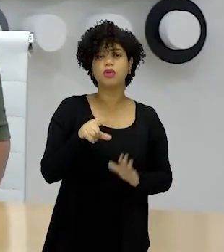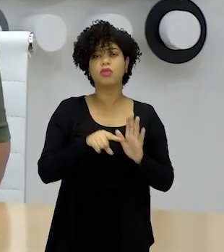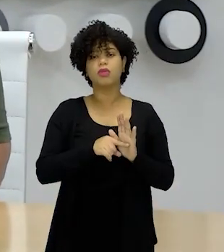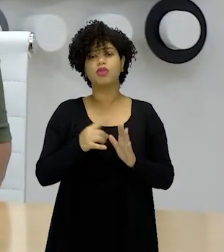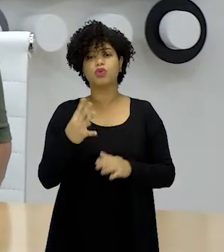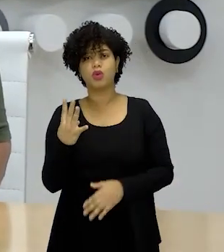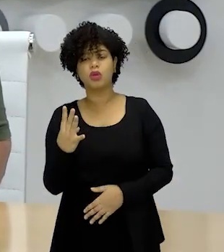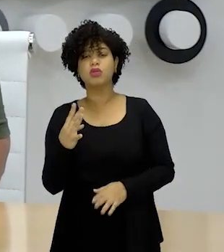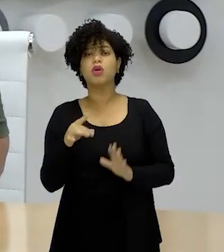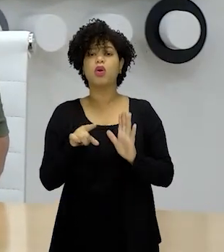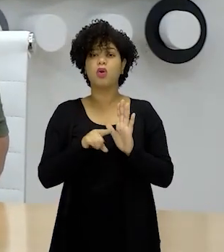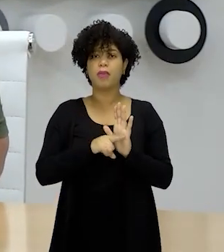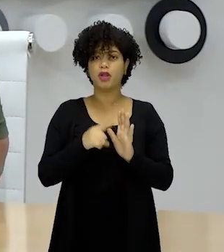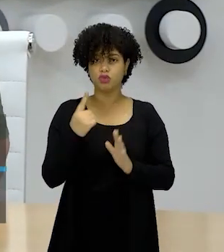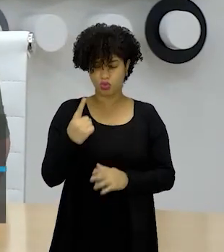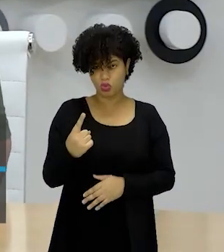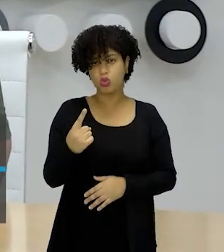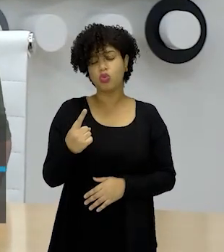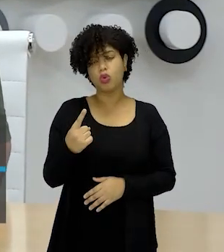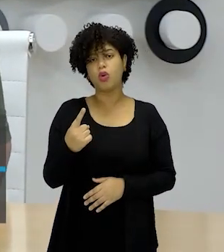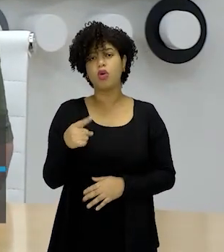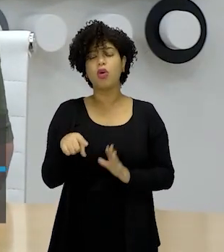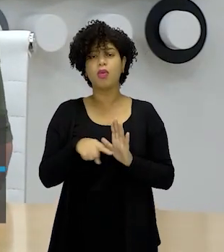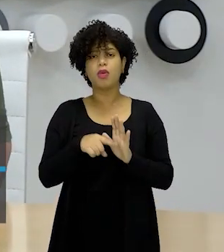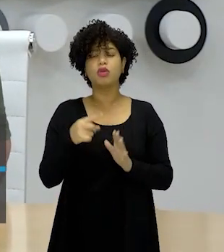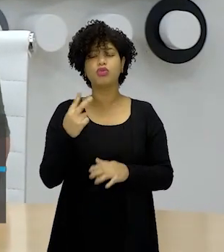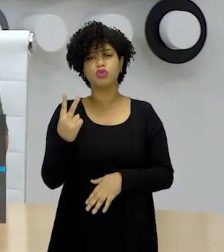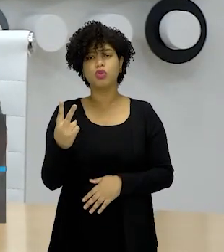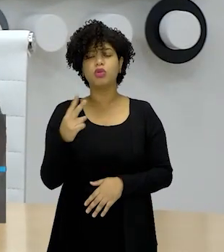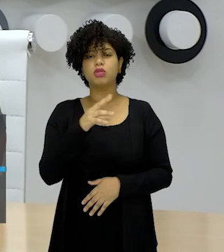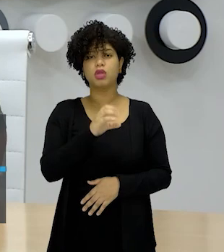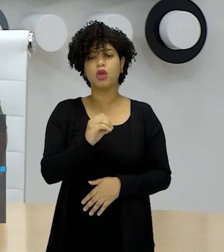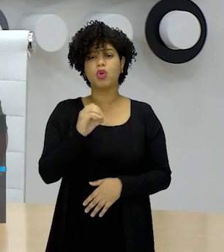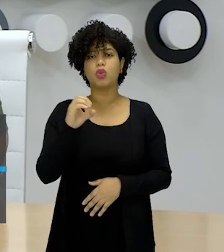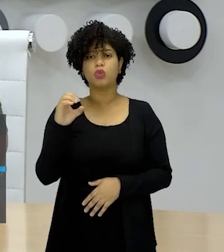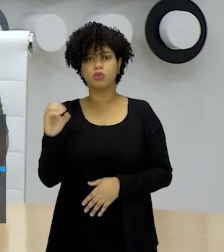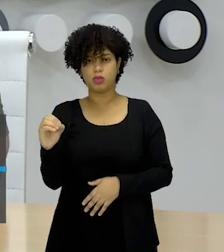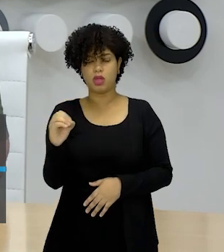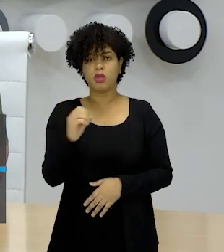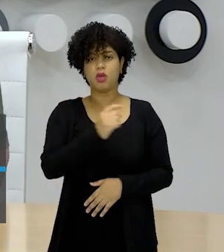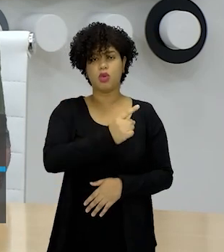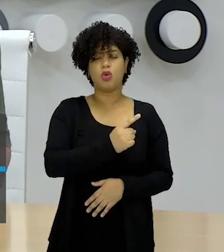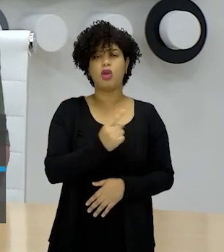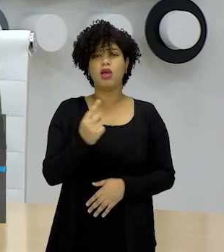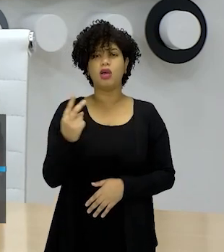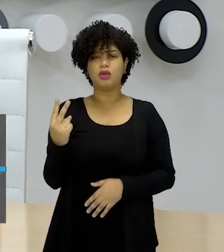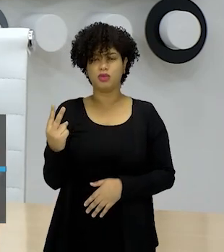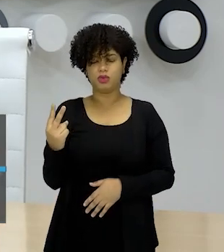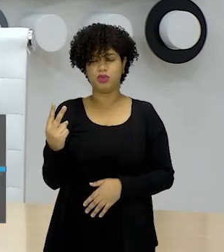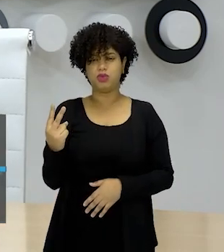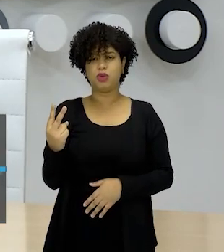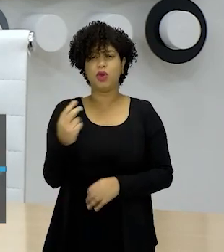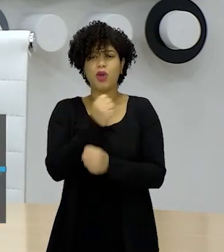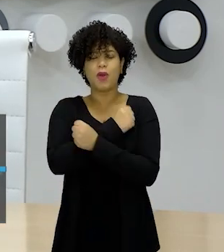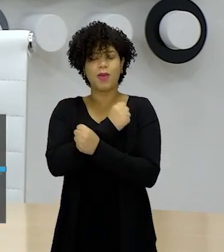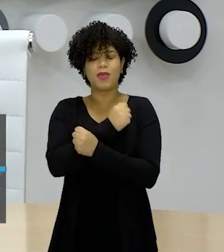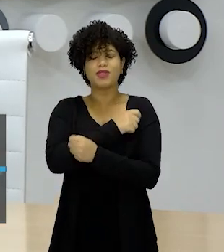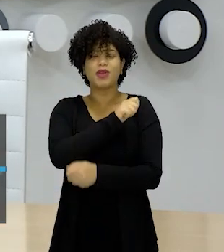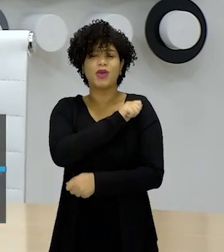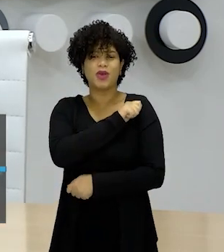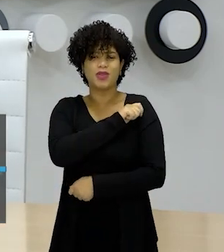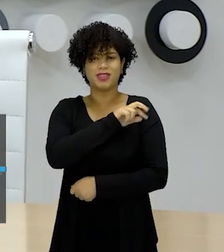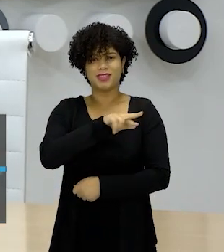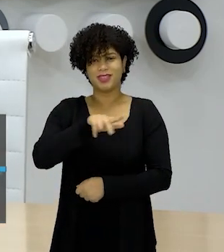4, menos 1 com menos 2, 0 com 0 e 1 com 2. Muito bem, então vai um abraço aí para os nossos